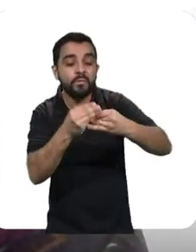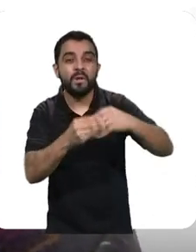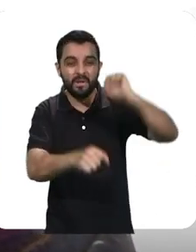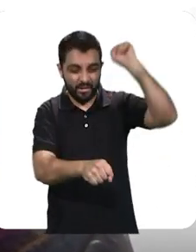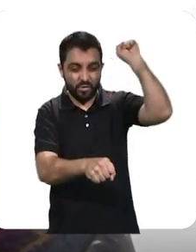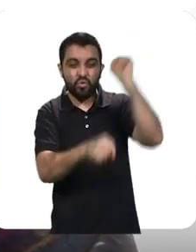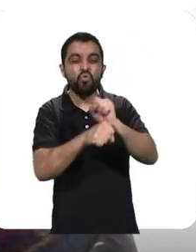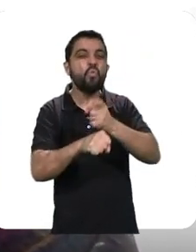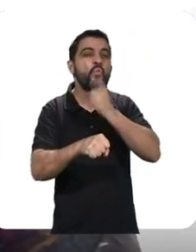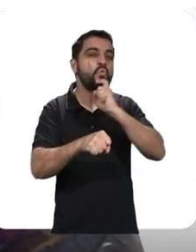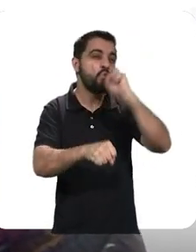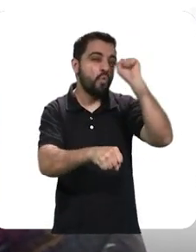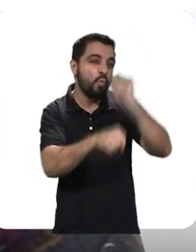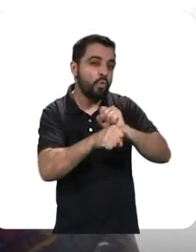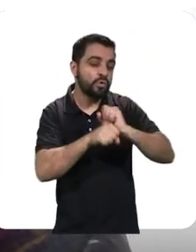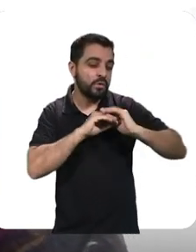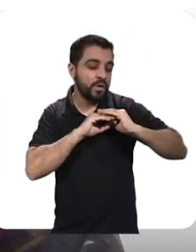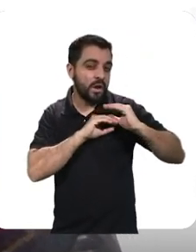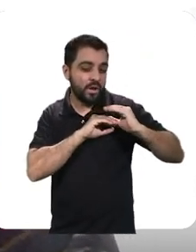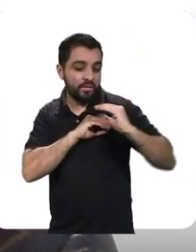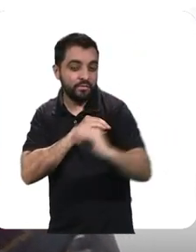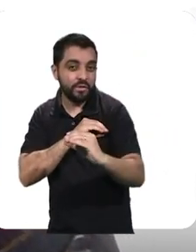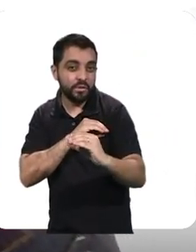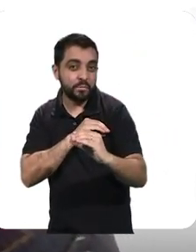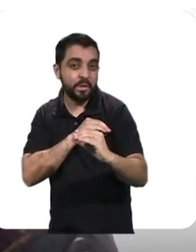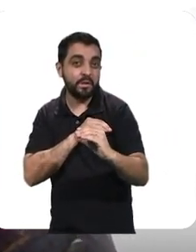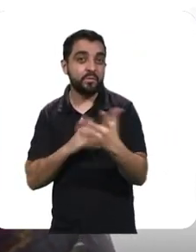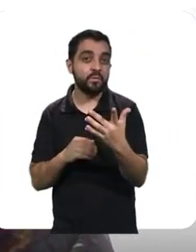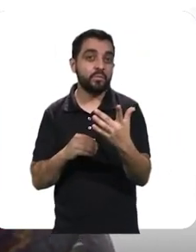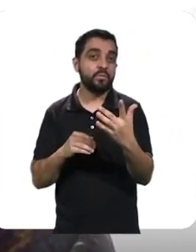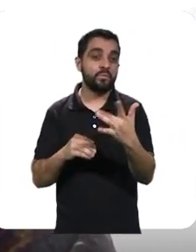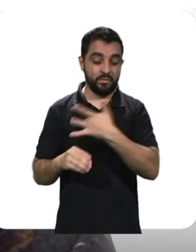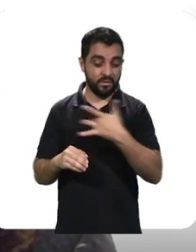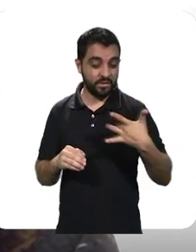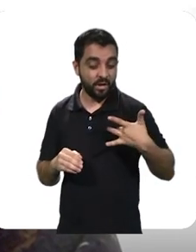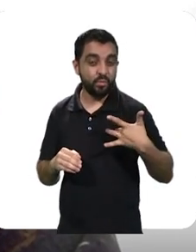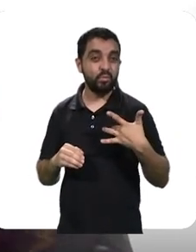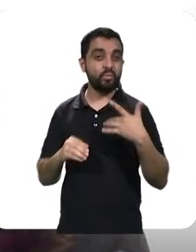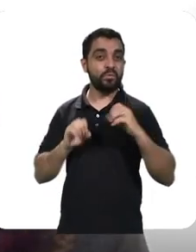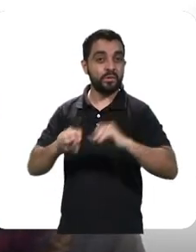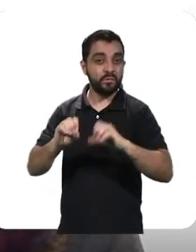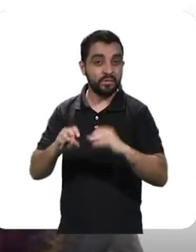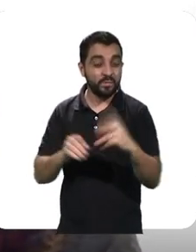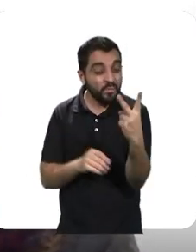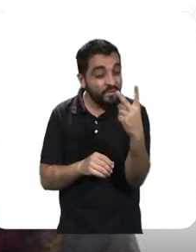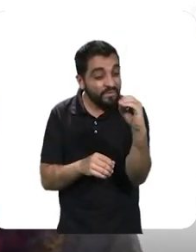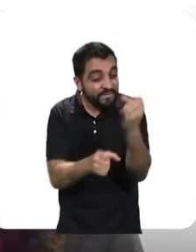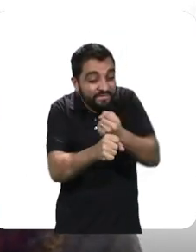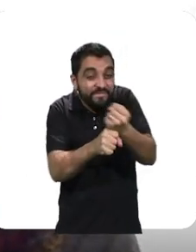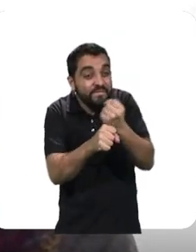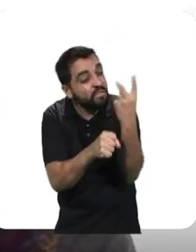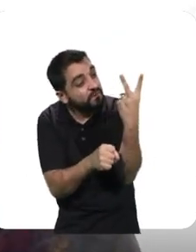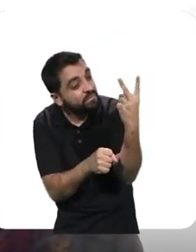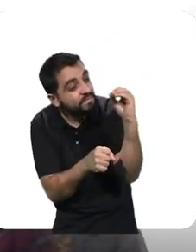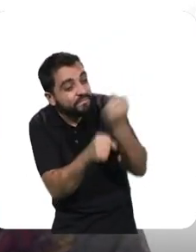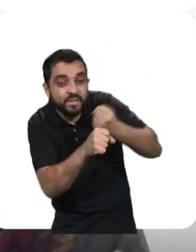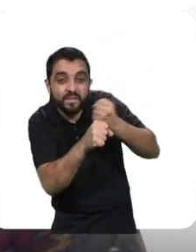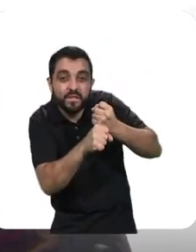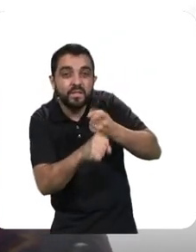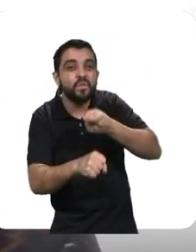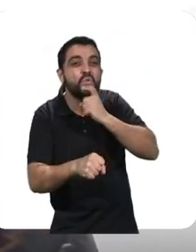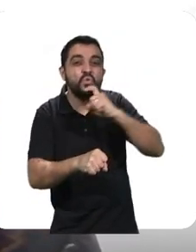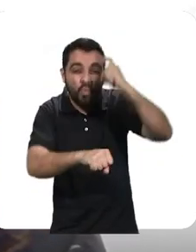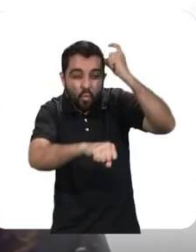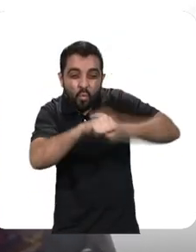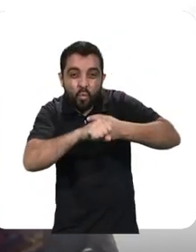tipo, congelando o investimento em políticas públicas por 20 anos. Isso nenhum país do